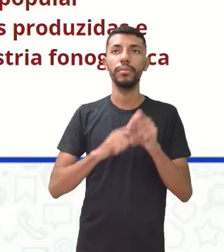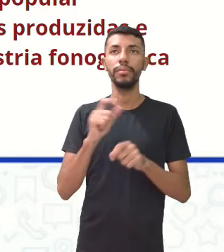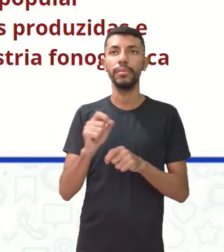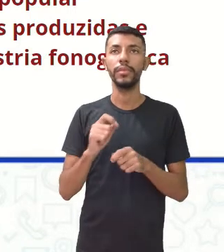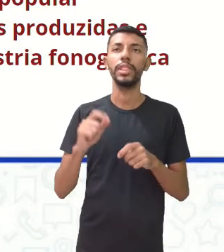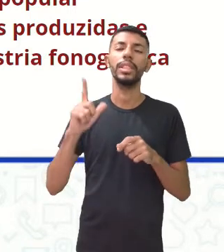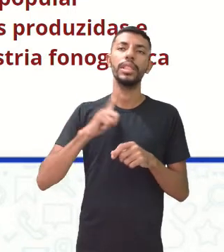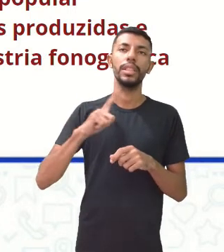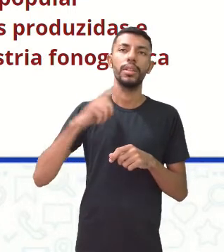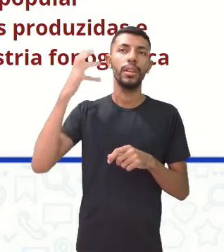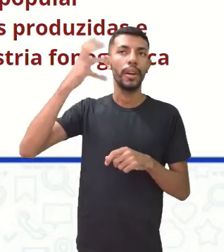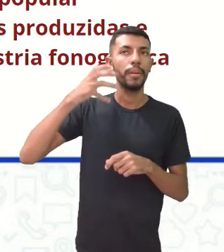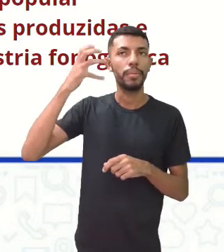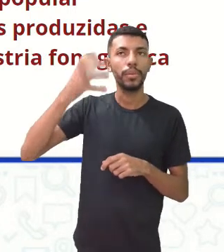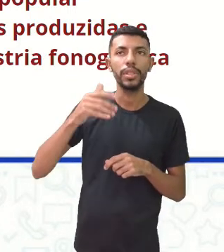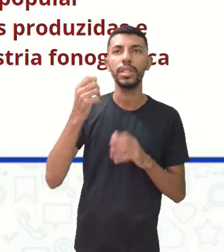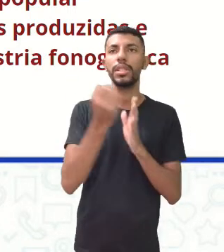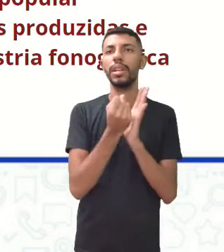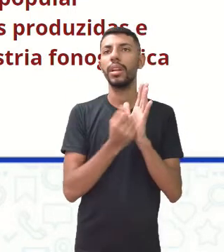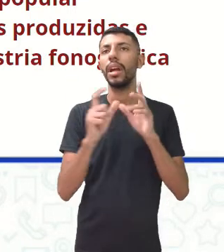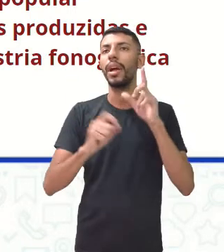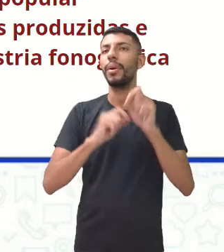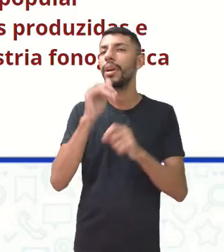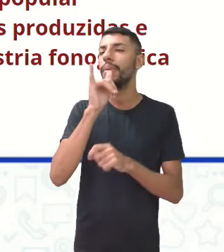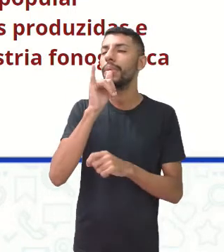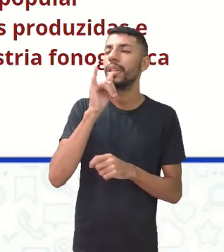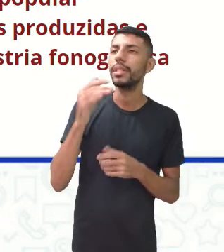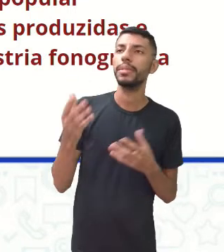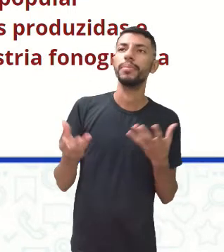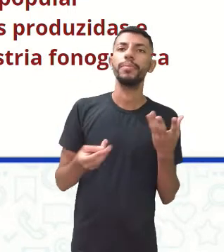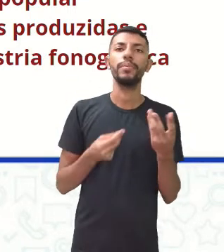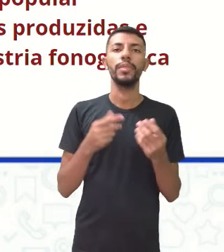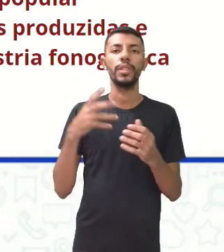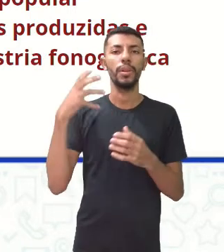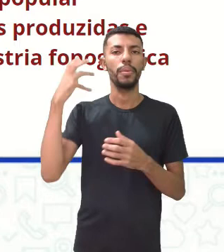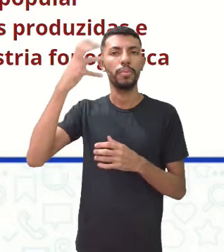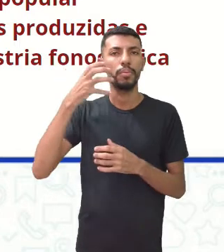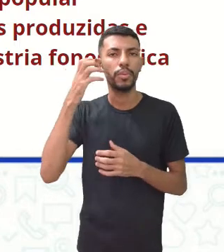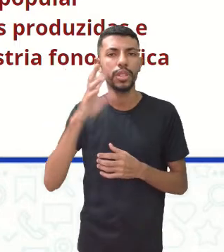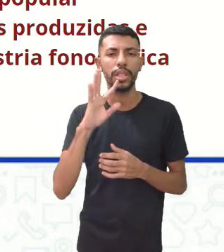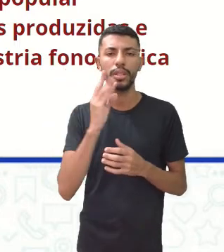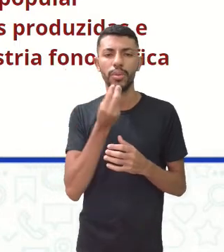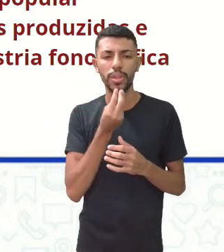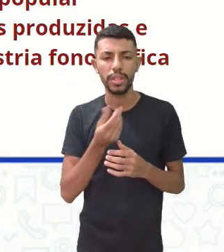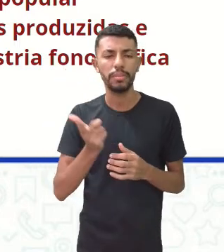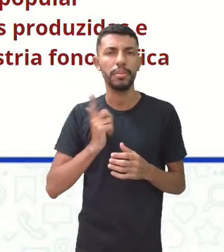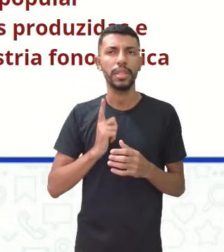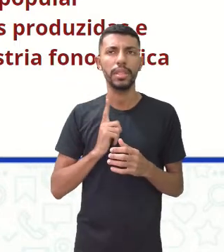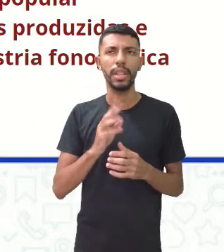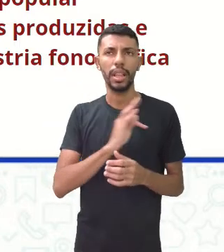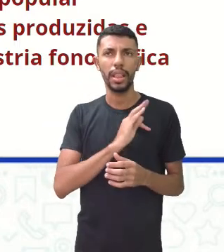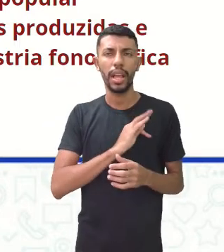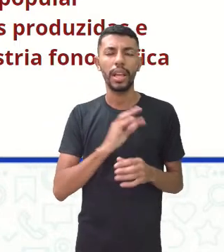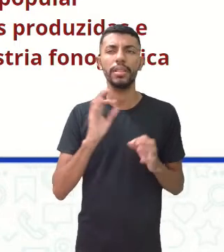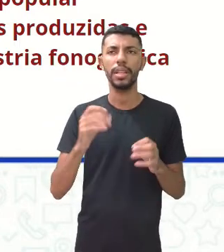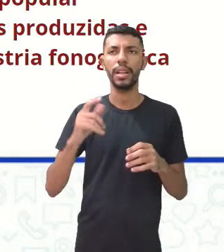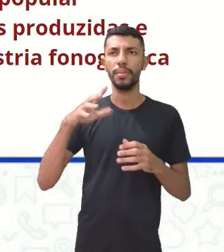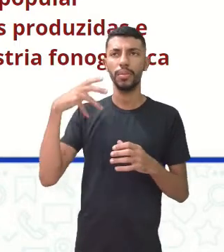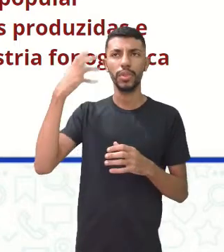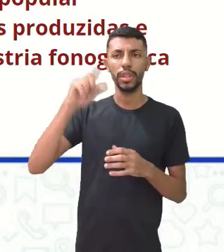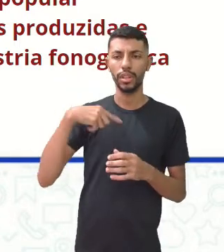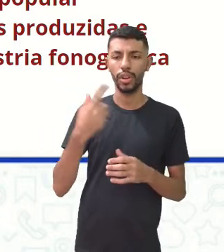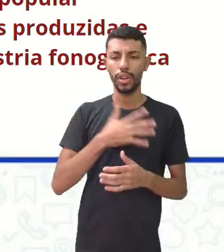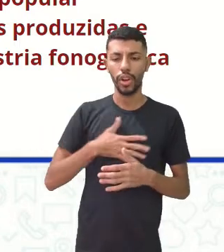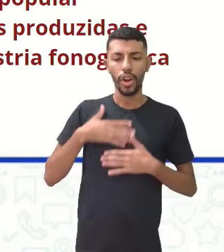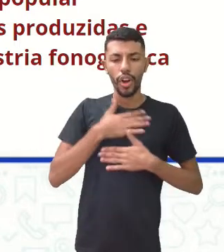sabe, todo o panteão de música, da música erudita, música que a gente gosta de dançar, né? E as